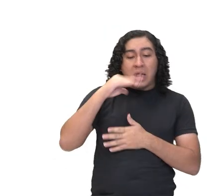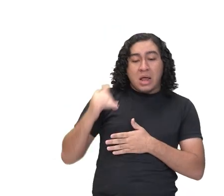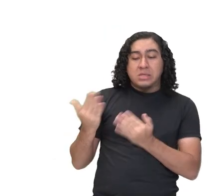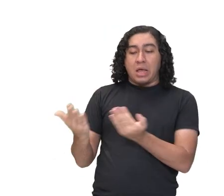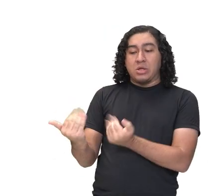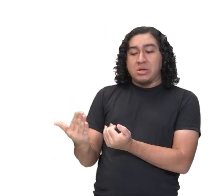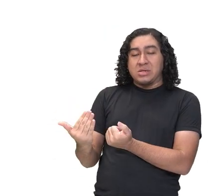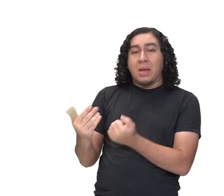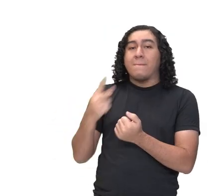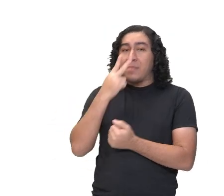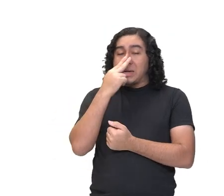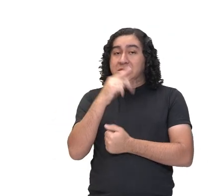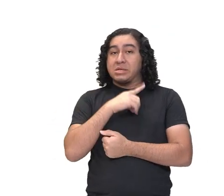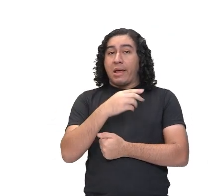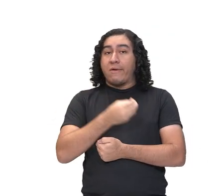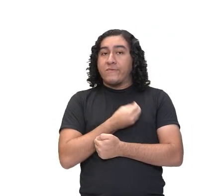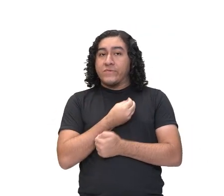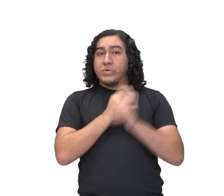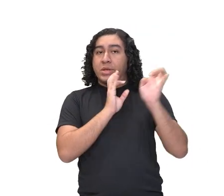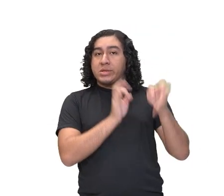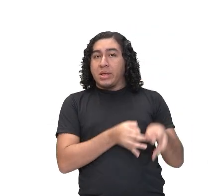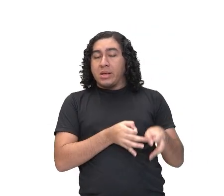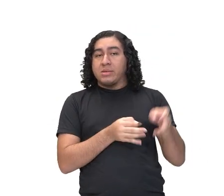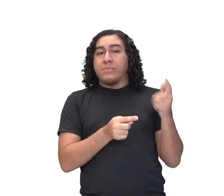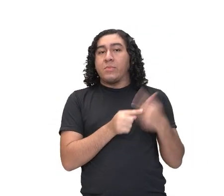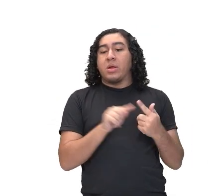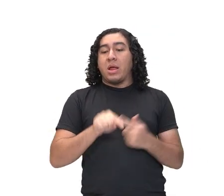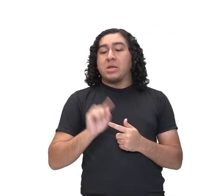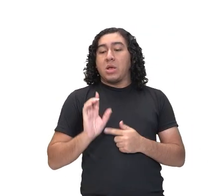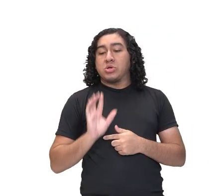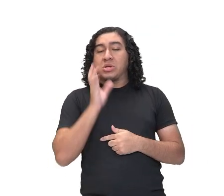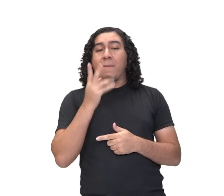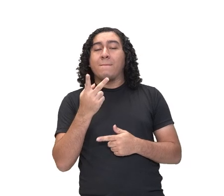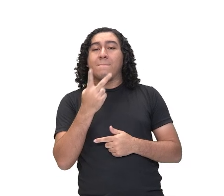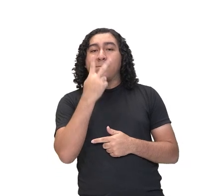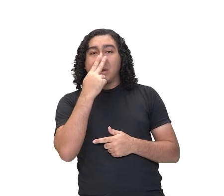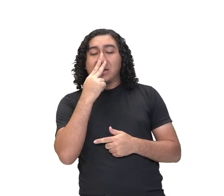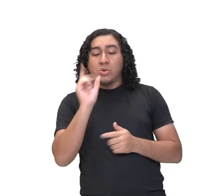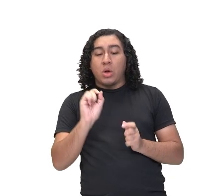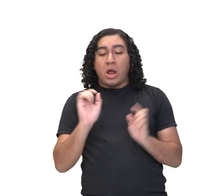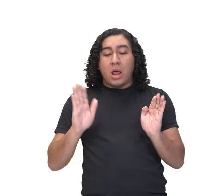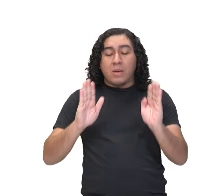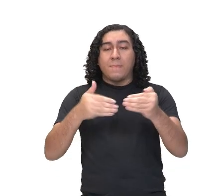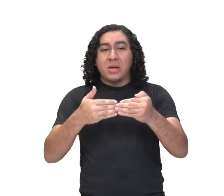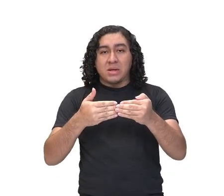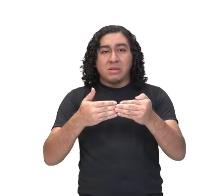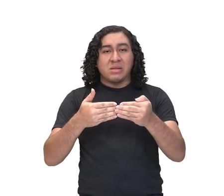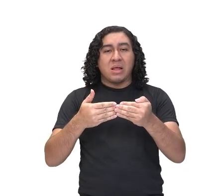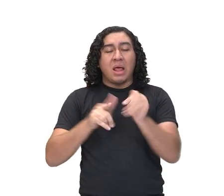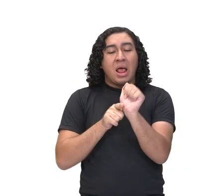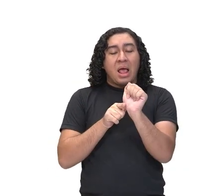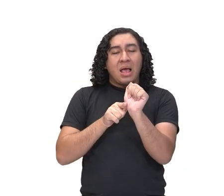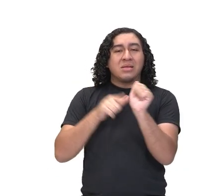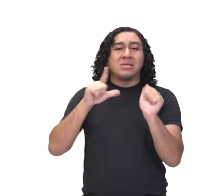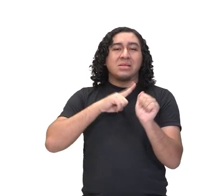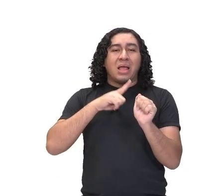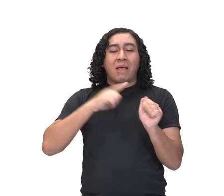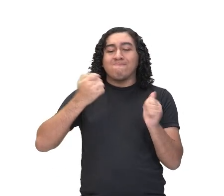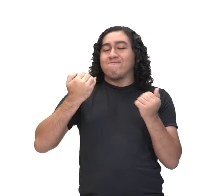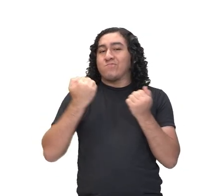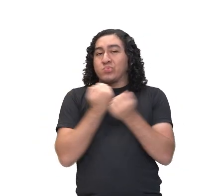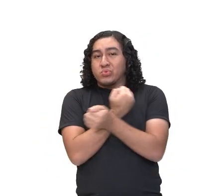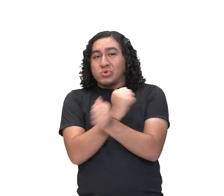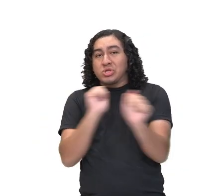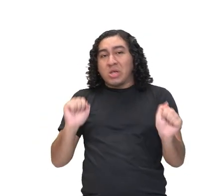uma vida digna, visto que essa situação limita, restringe ou até impede o acesso